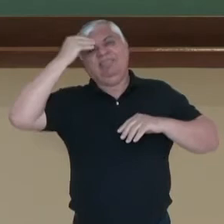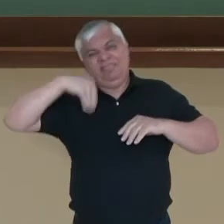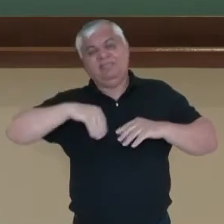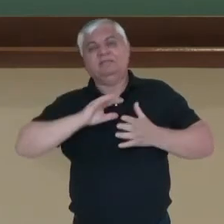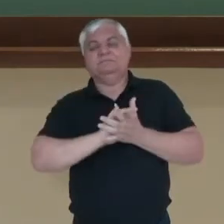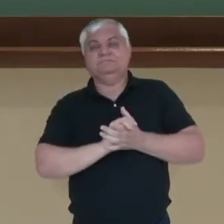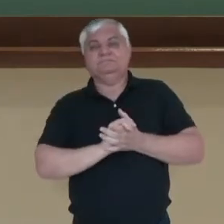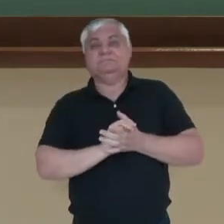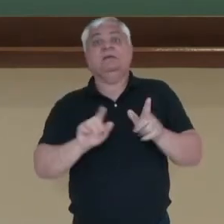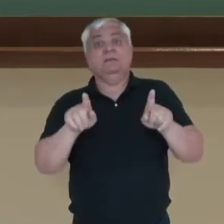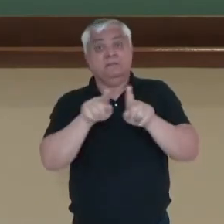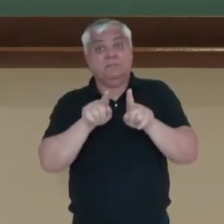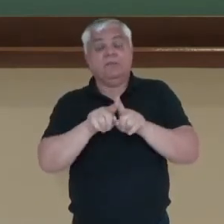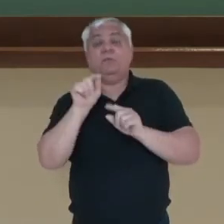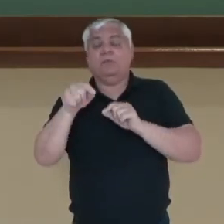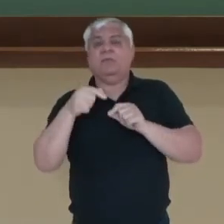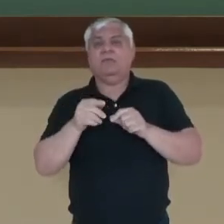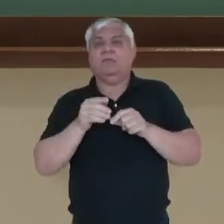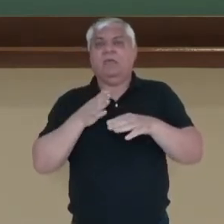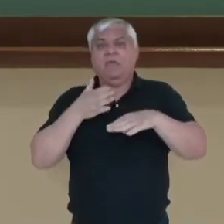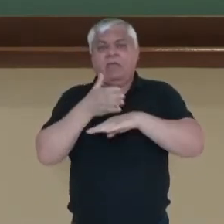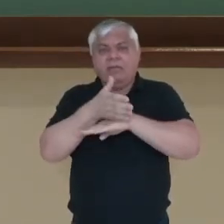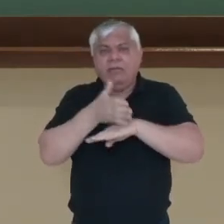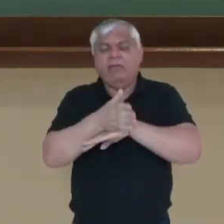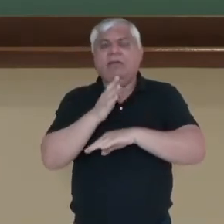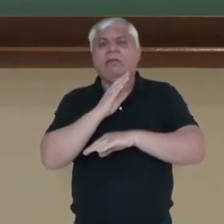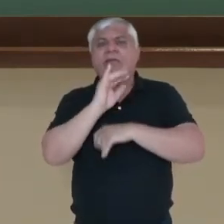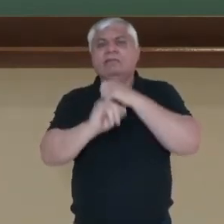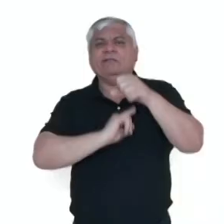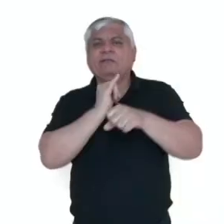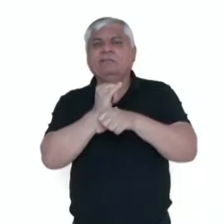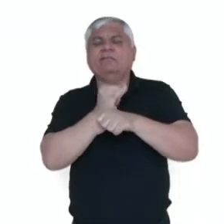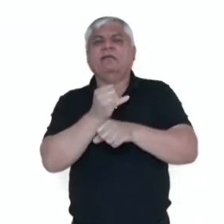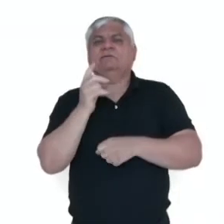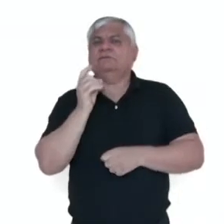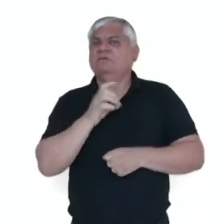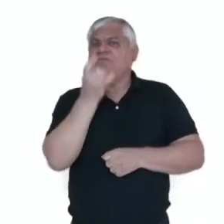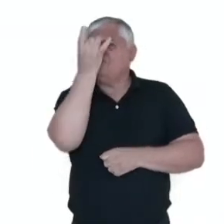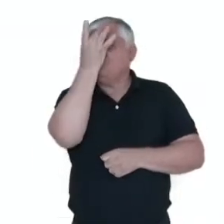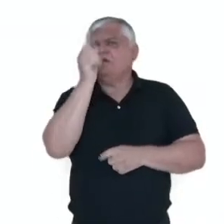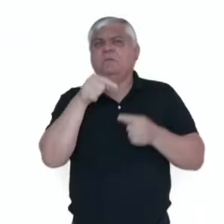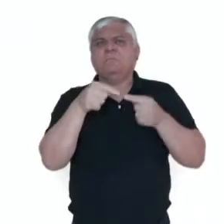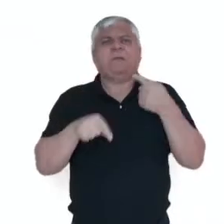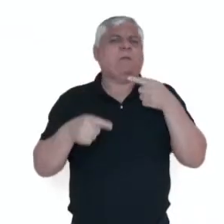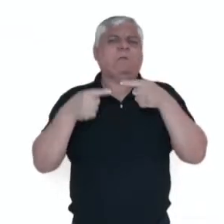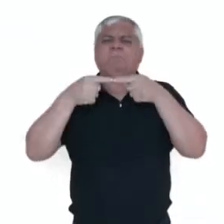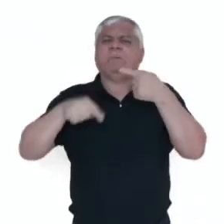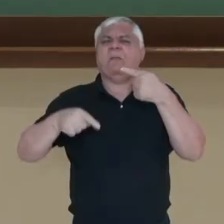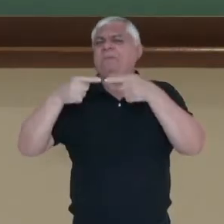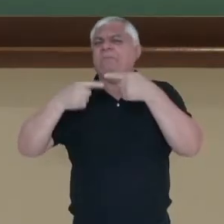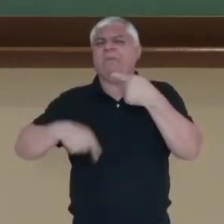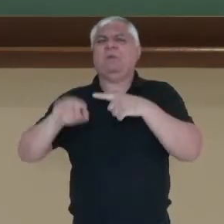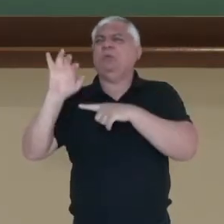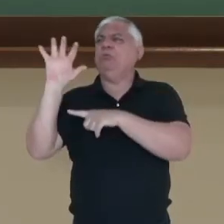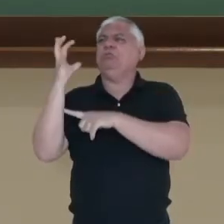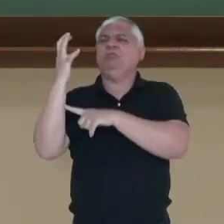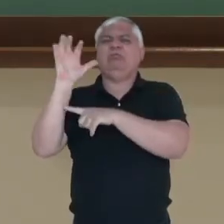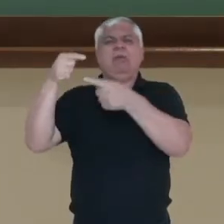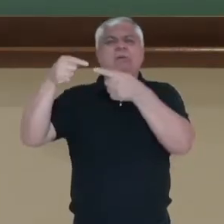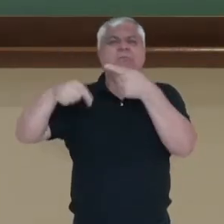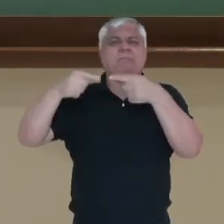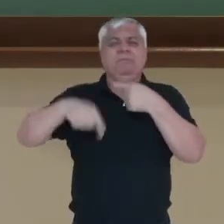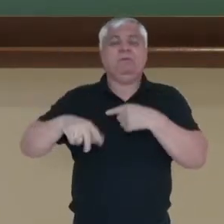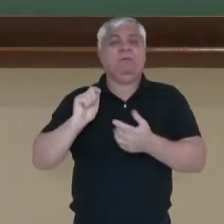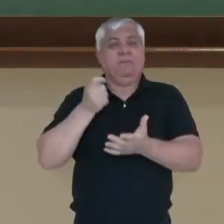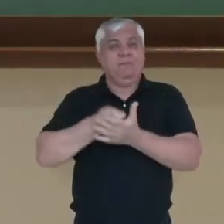a dificuldade e o acesso à internet. Por quê? Porque, às vezes, o sinal é ruim, além de ter um